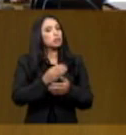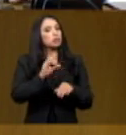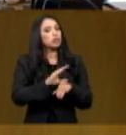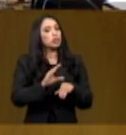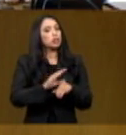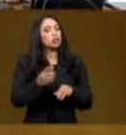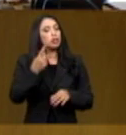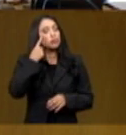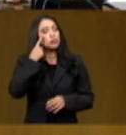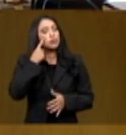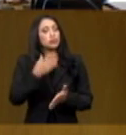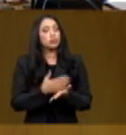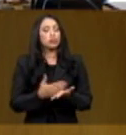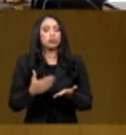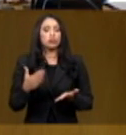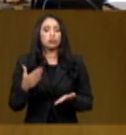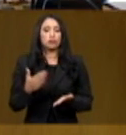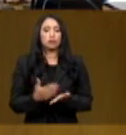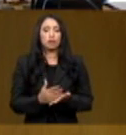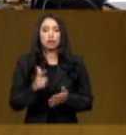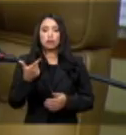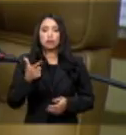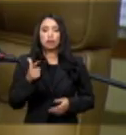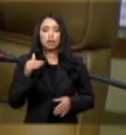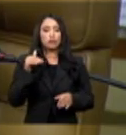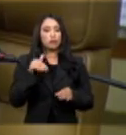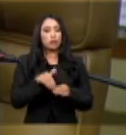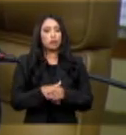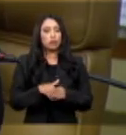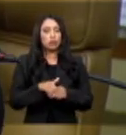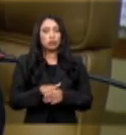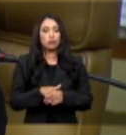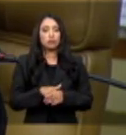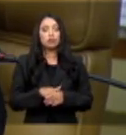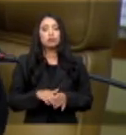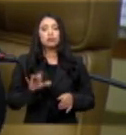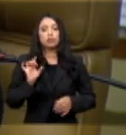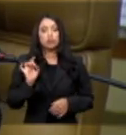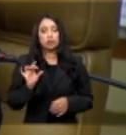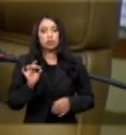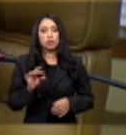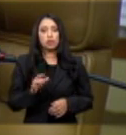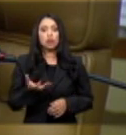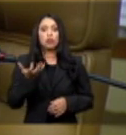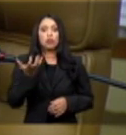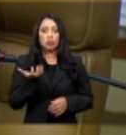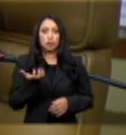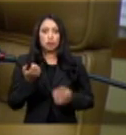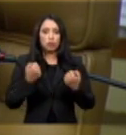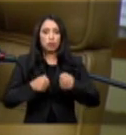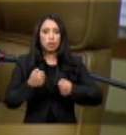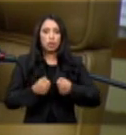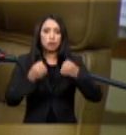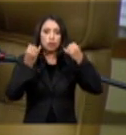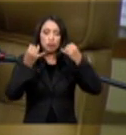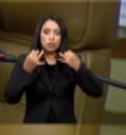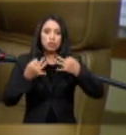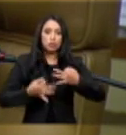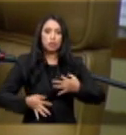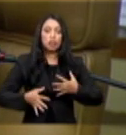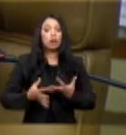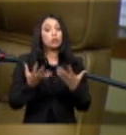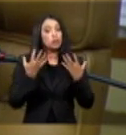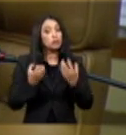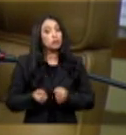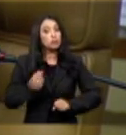observações iniciais não têm a ver com o voto que eu vou proferir, no sentido de que apenas direciono e eu quero demarcar do que estamos a julgar, o que